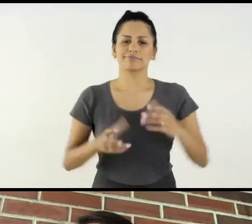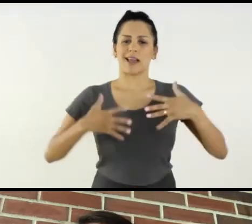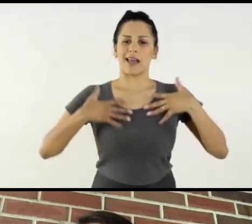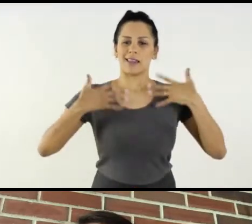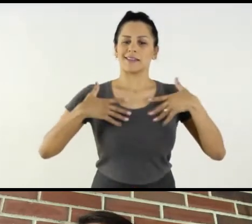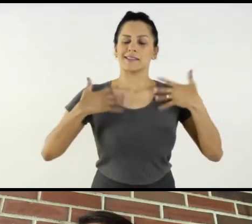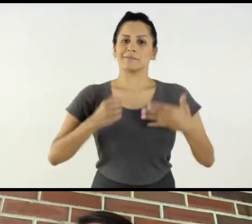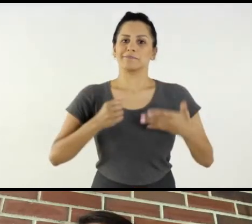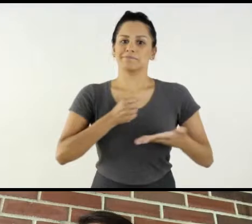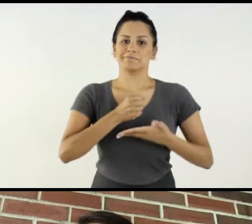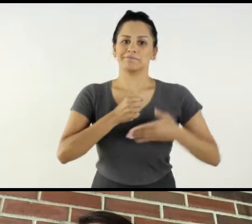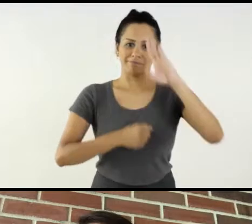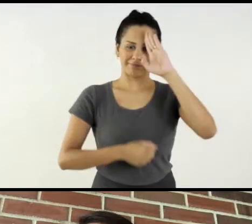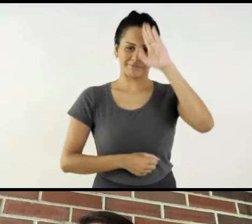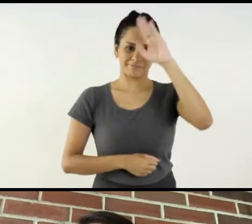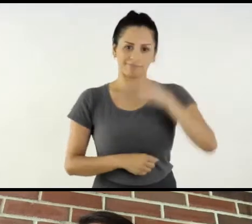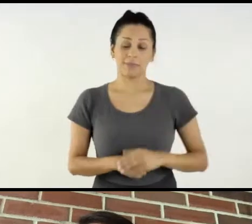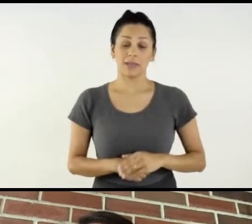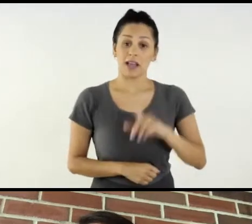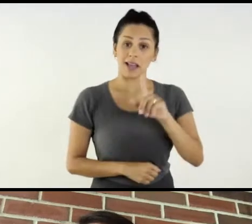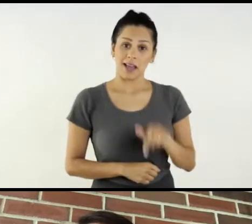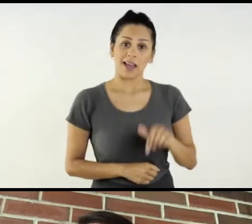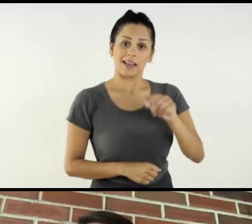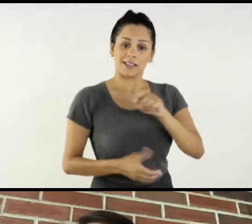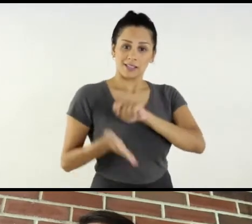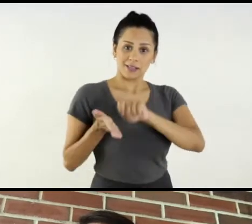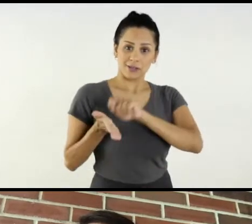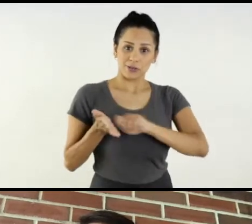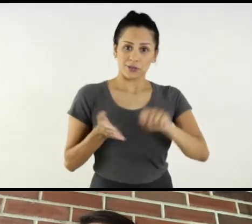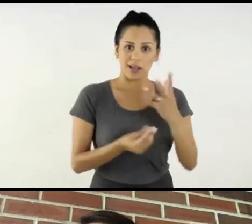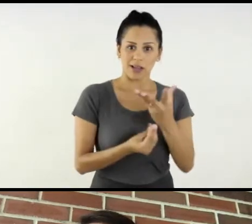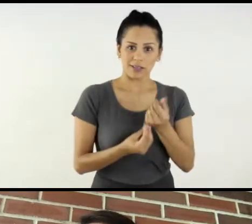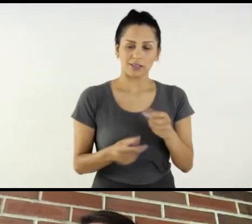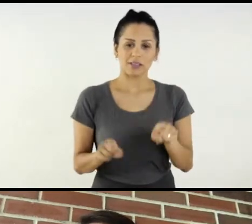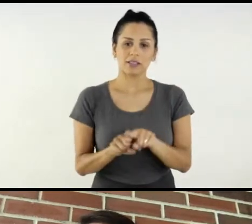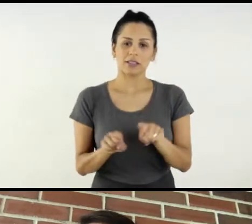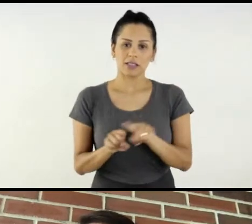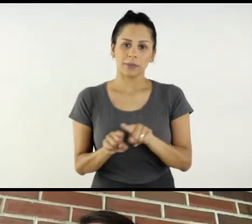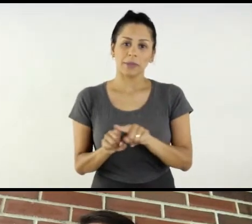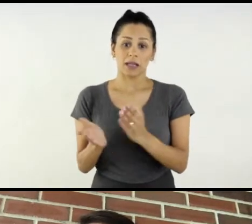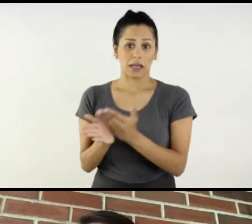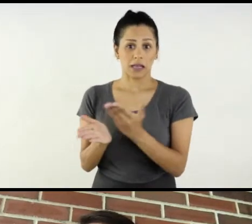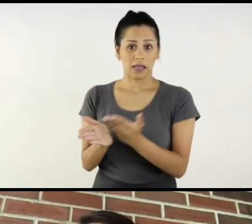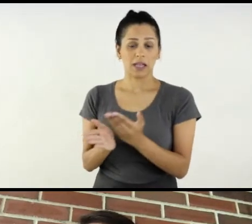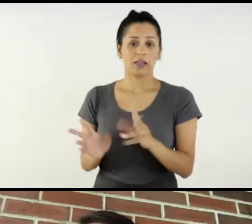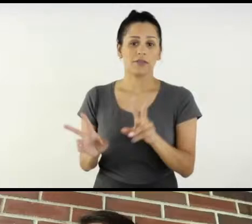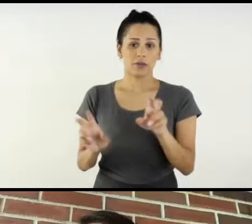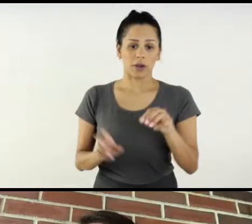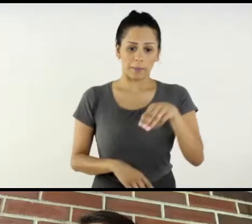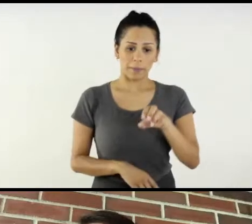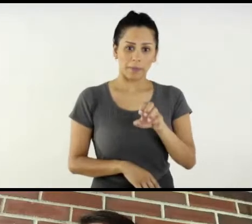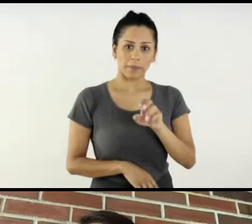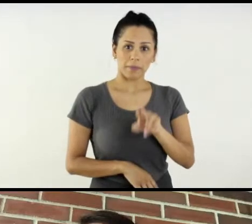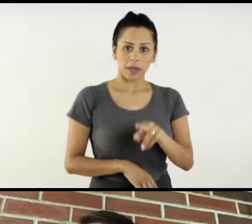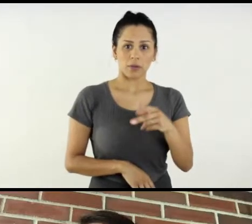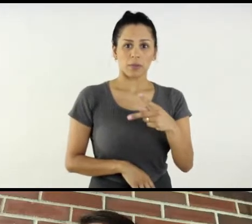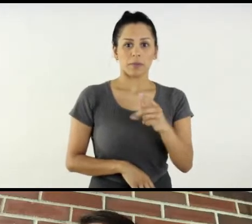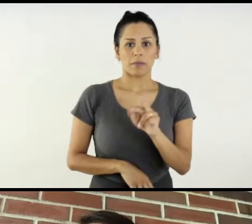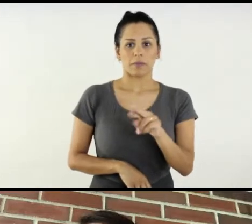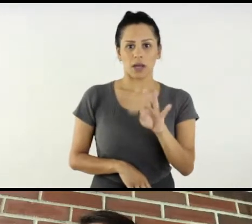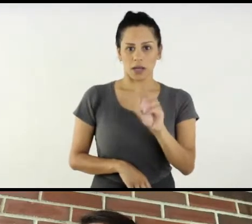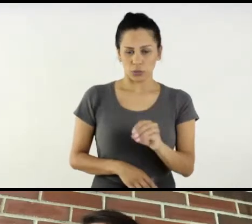Carmen é escritora e artista, é autora do livro My Birth, Meu Parto, publicado pela self-published P. Happ em